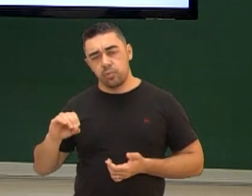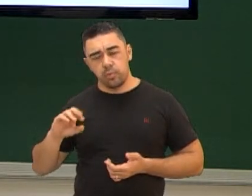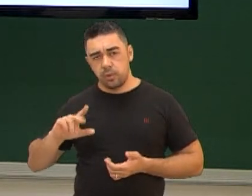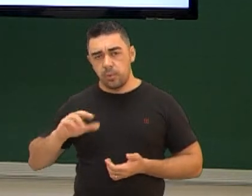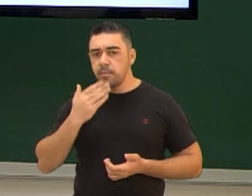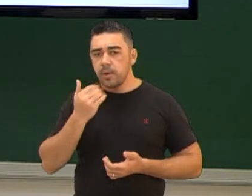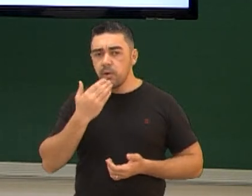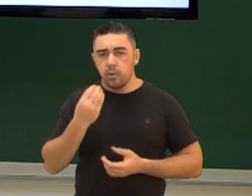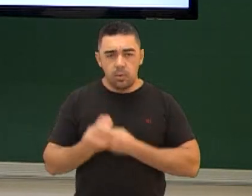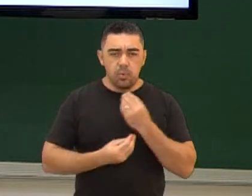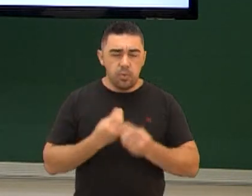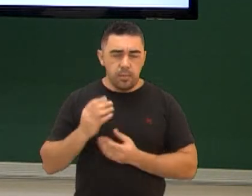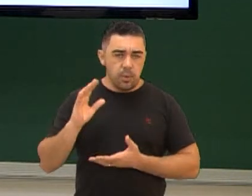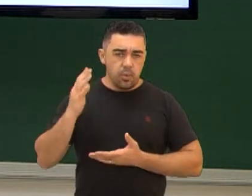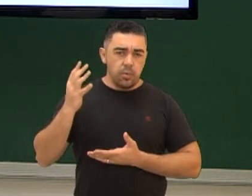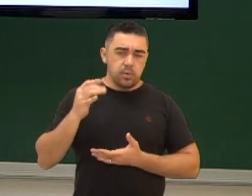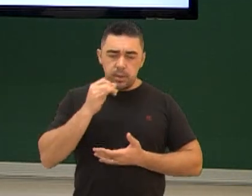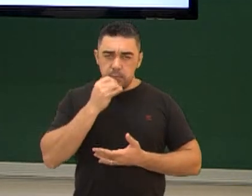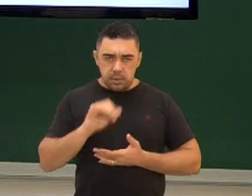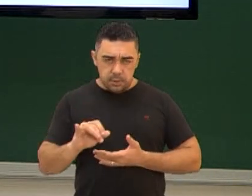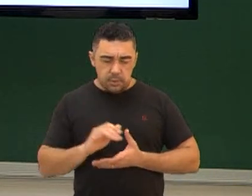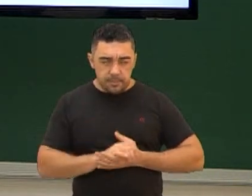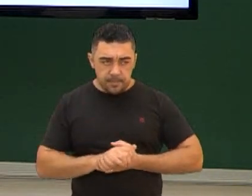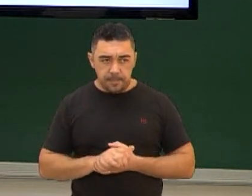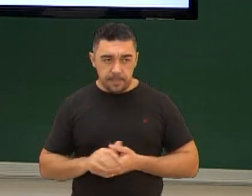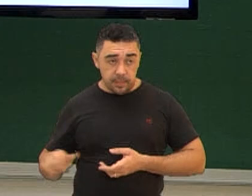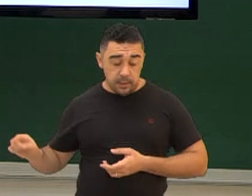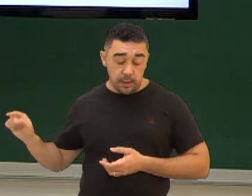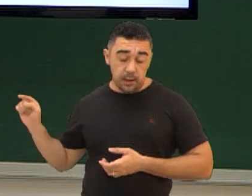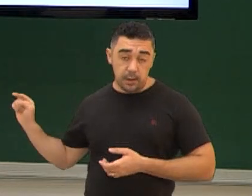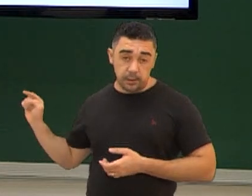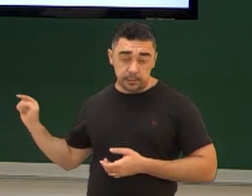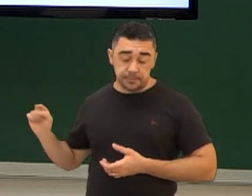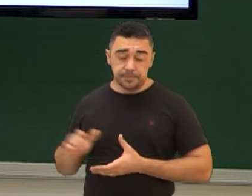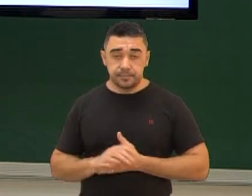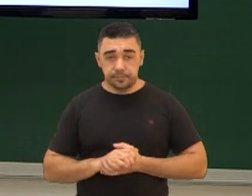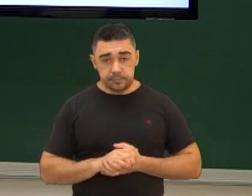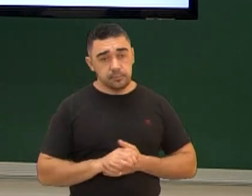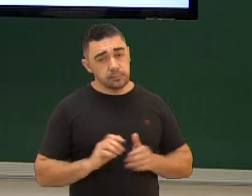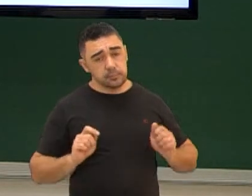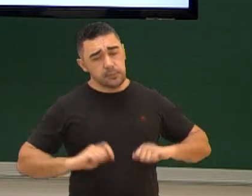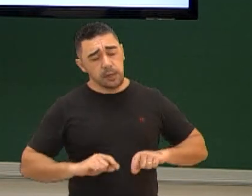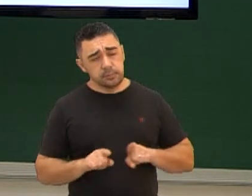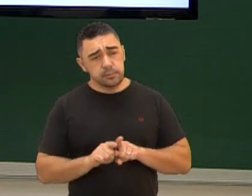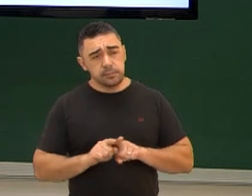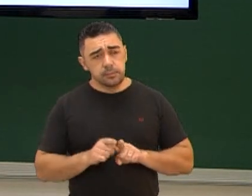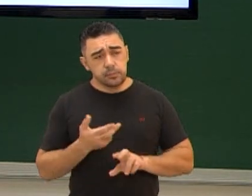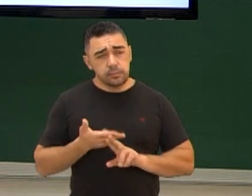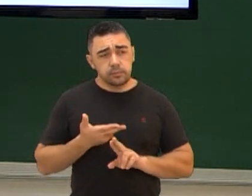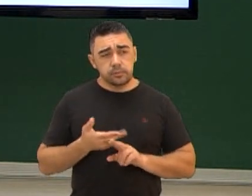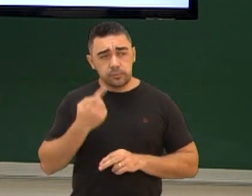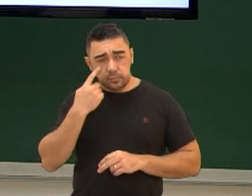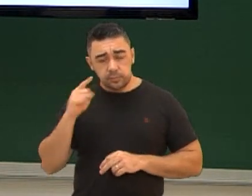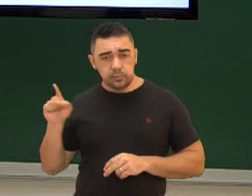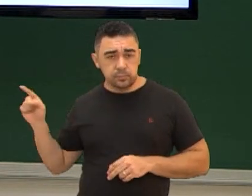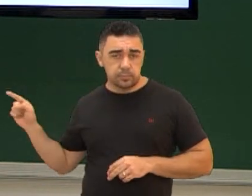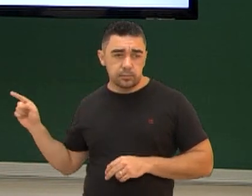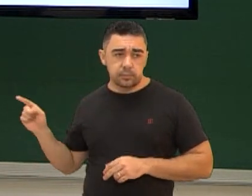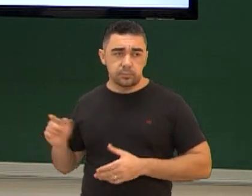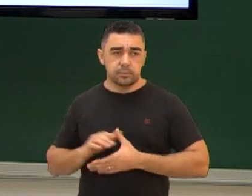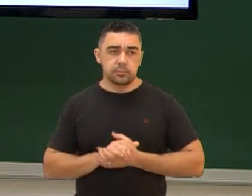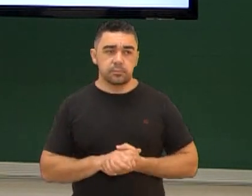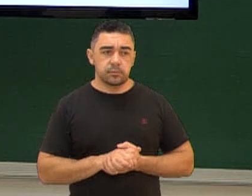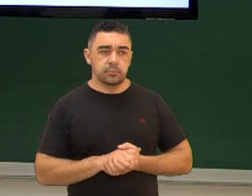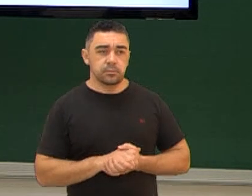a condução dos materiais. Nesse modelo que eu tenho aqui, que serve também, funciona bem, eu tenho